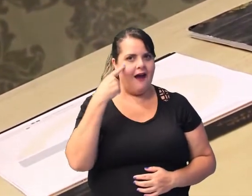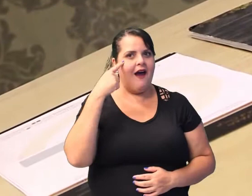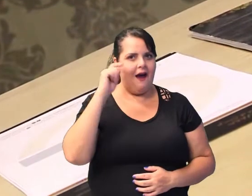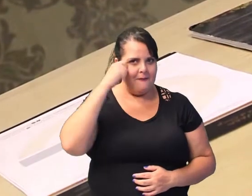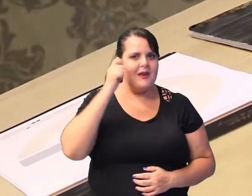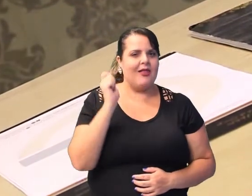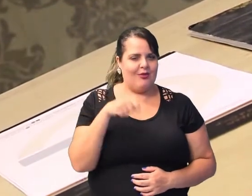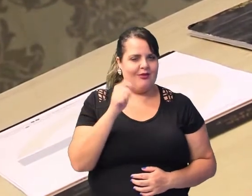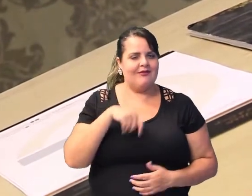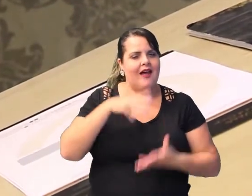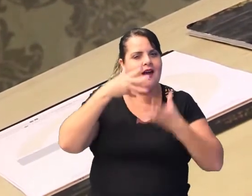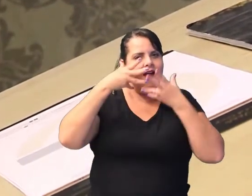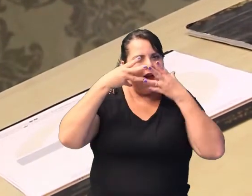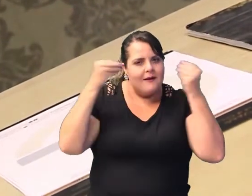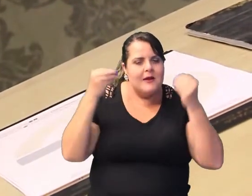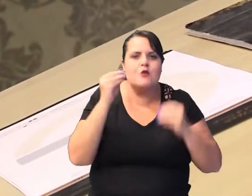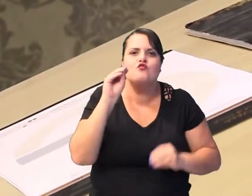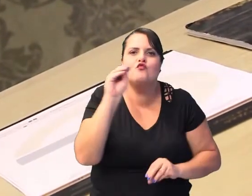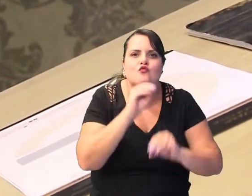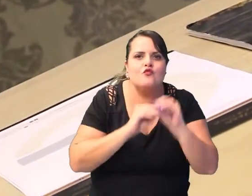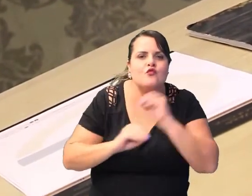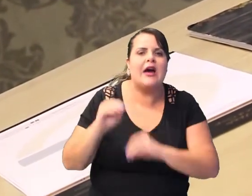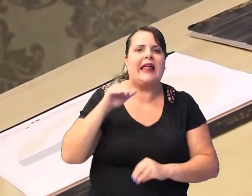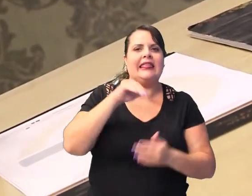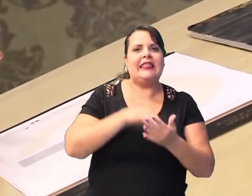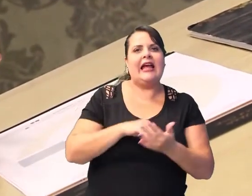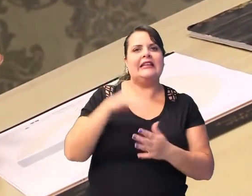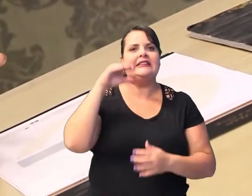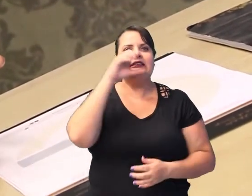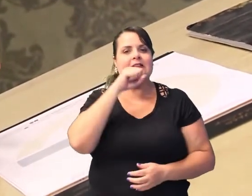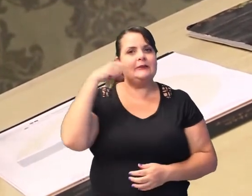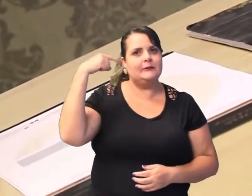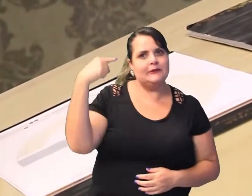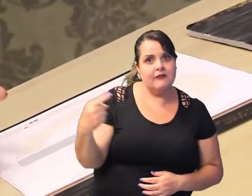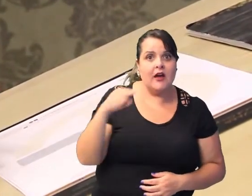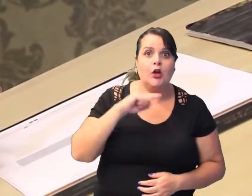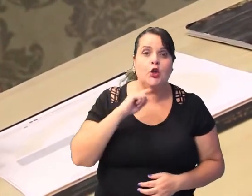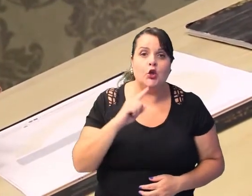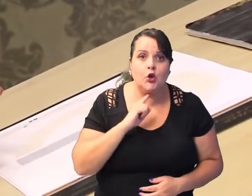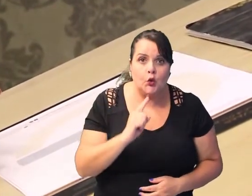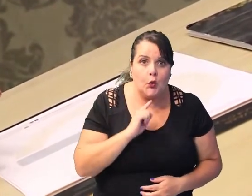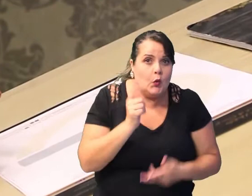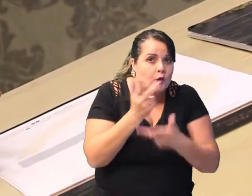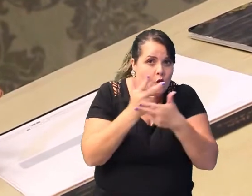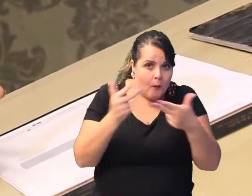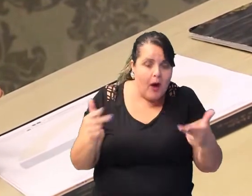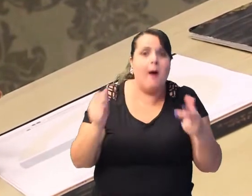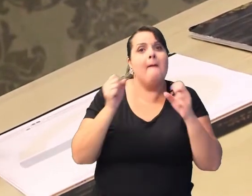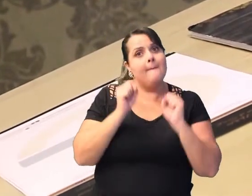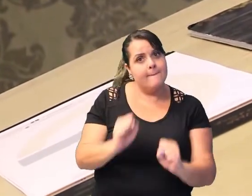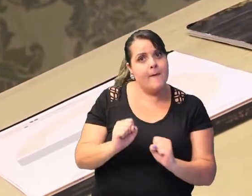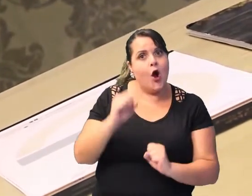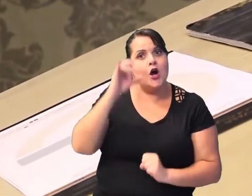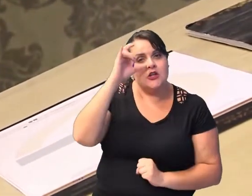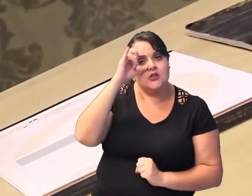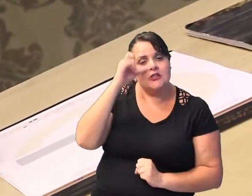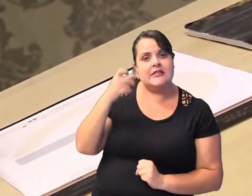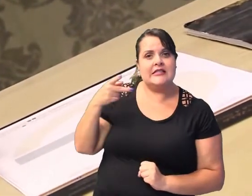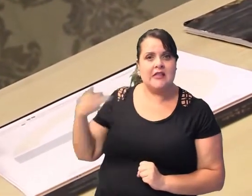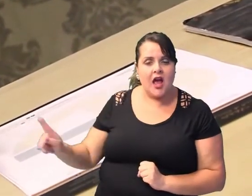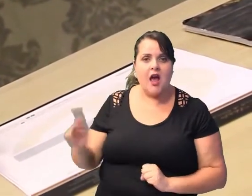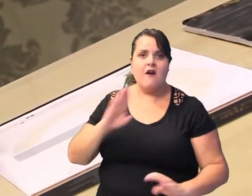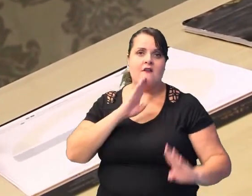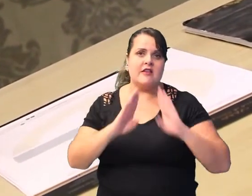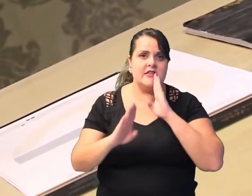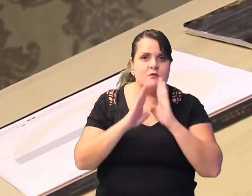sem saída tem solução um beijo pra você até semana que vem e se tiver alguma dúvida a respeito desse assunto você pode